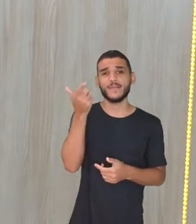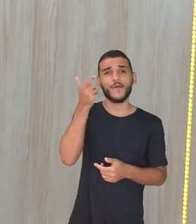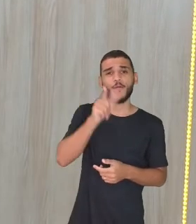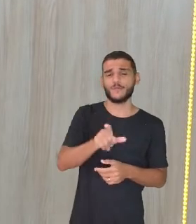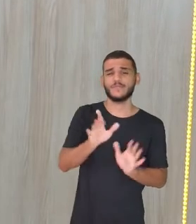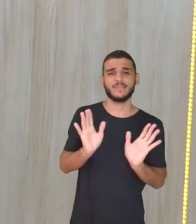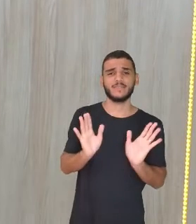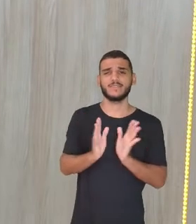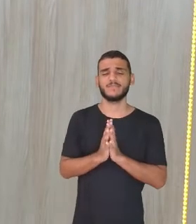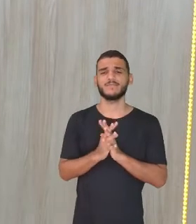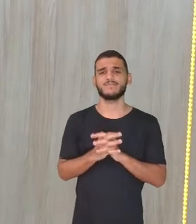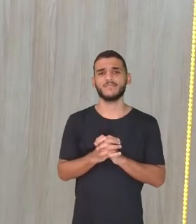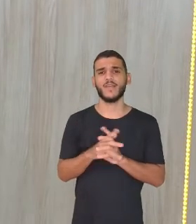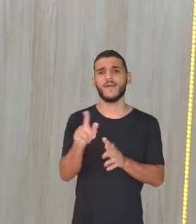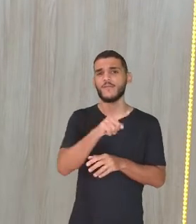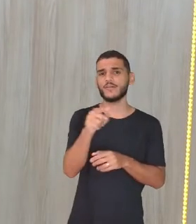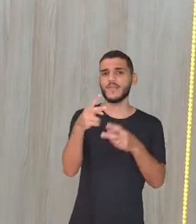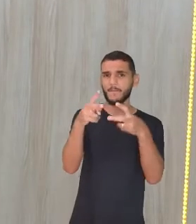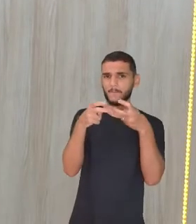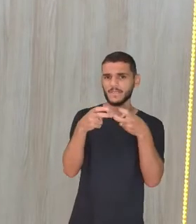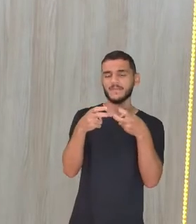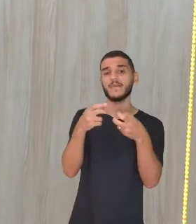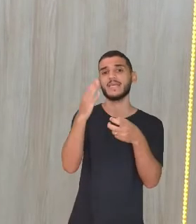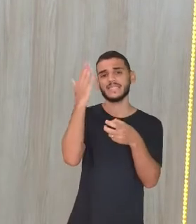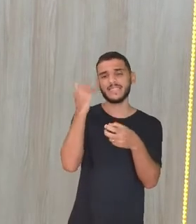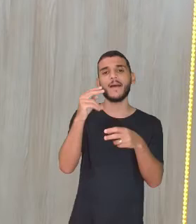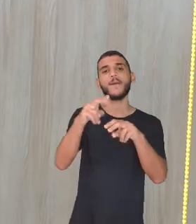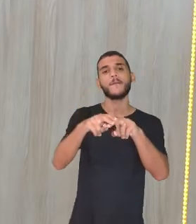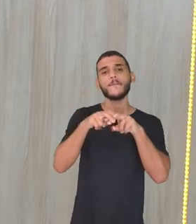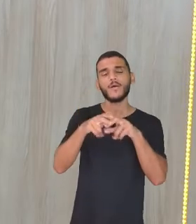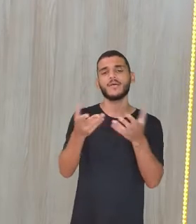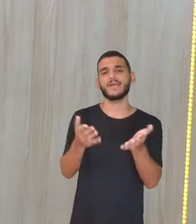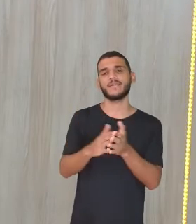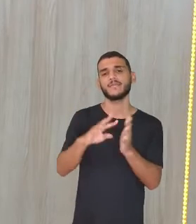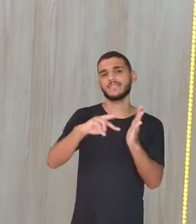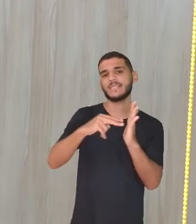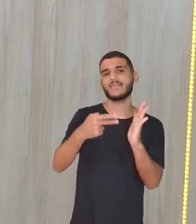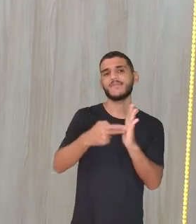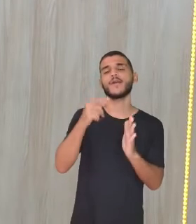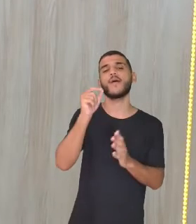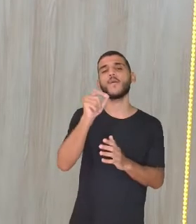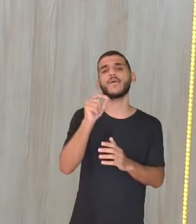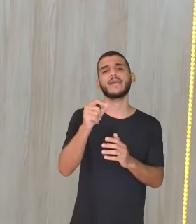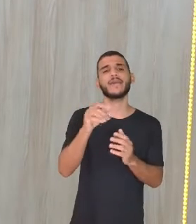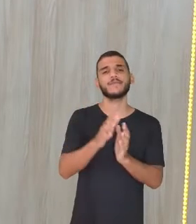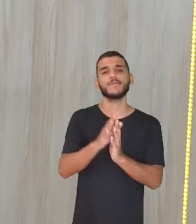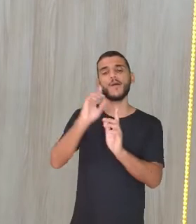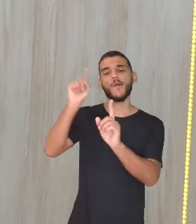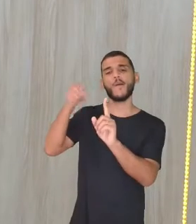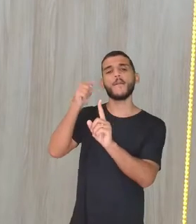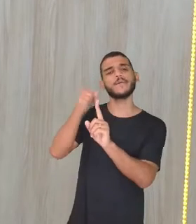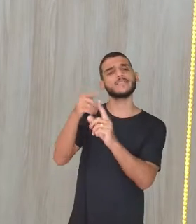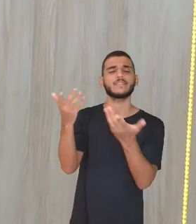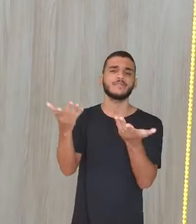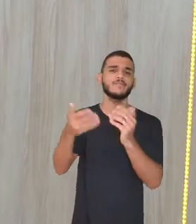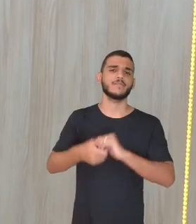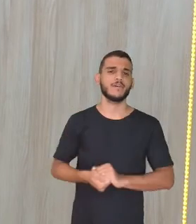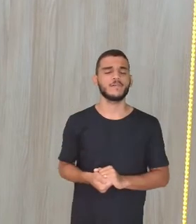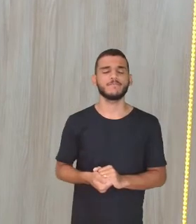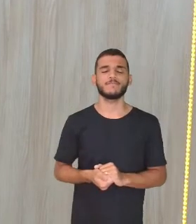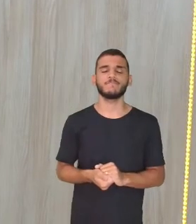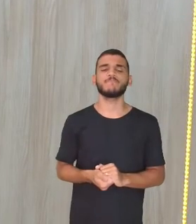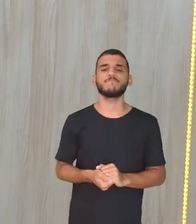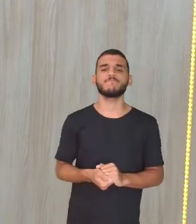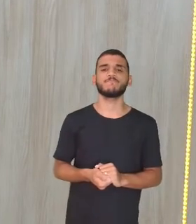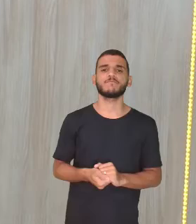perceber isso, você sabe também dizer o porquê. E esse o porquê são os motivos, esse o porquê são os argumentos que você pode